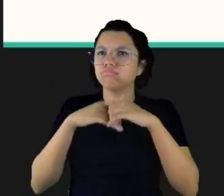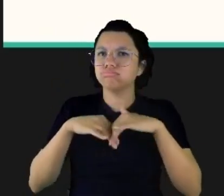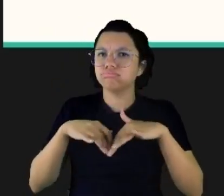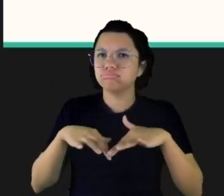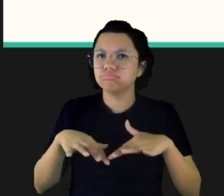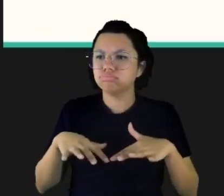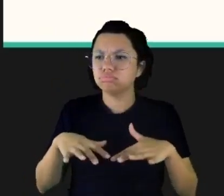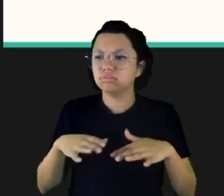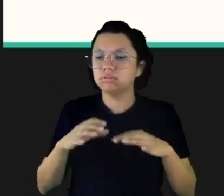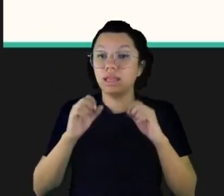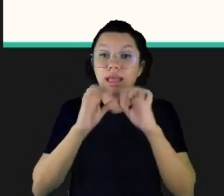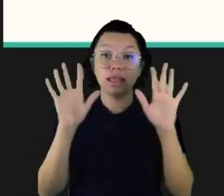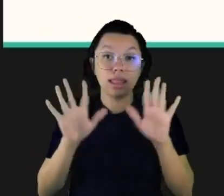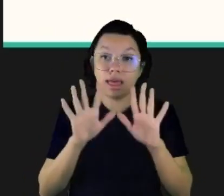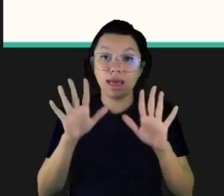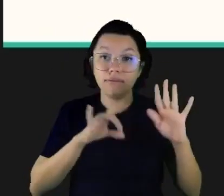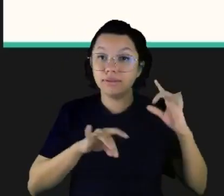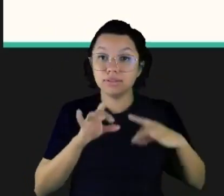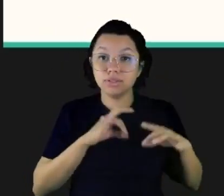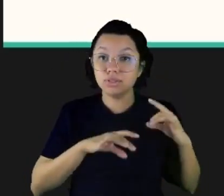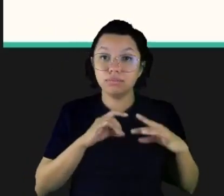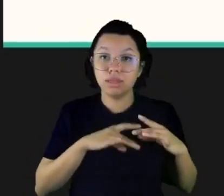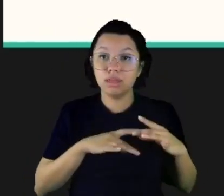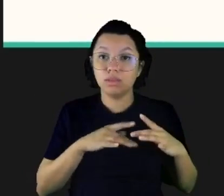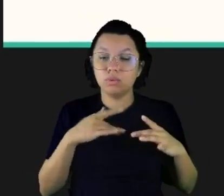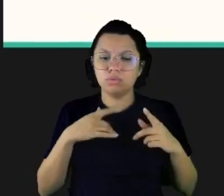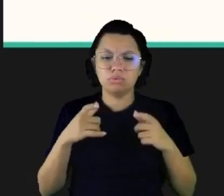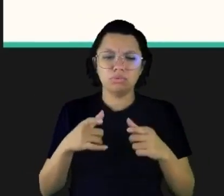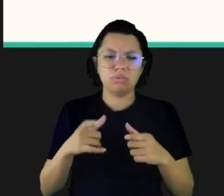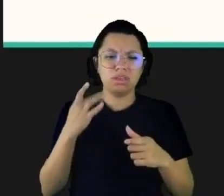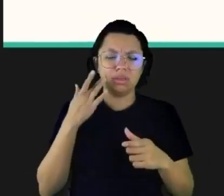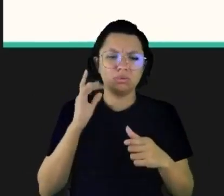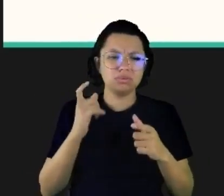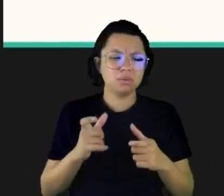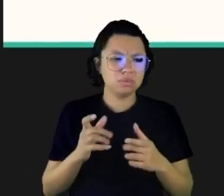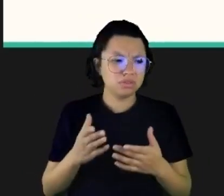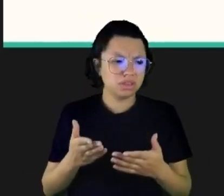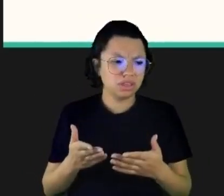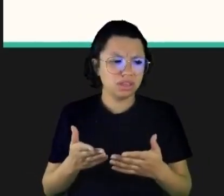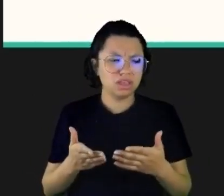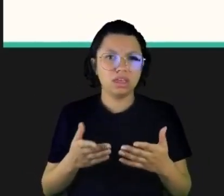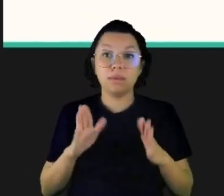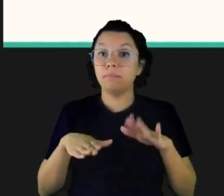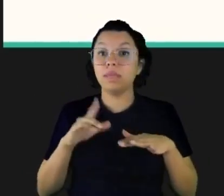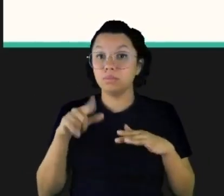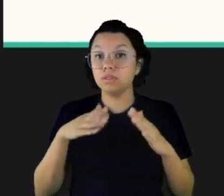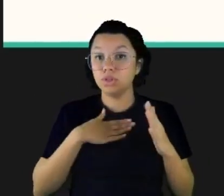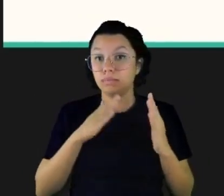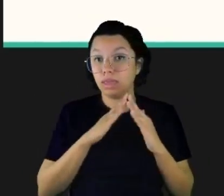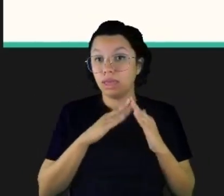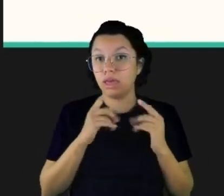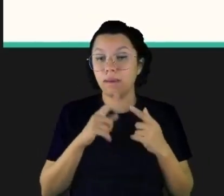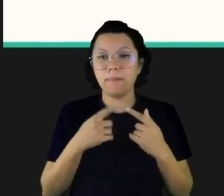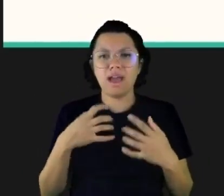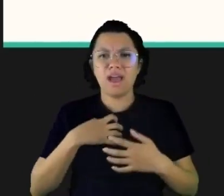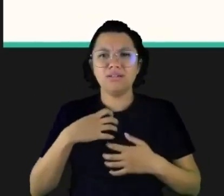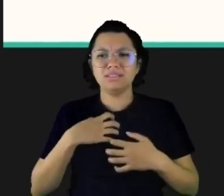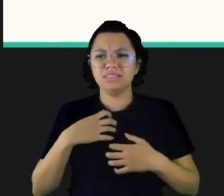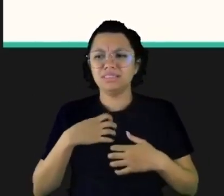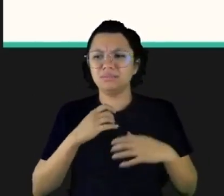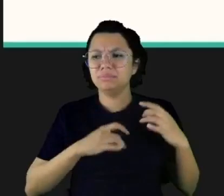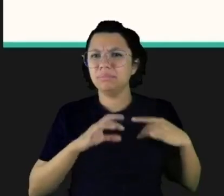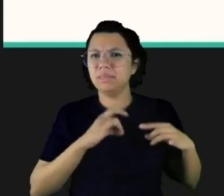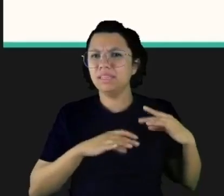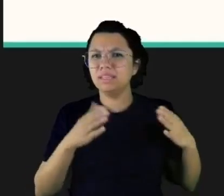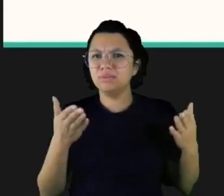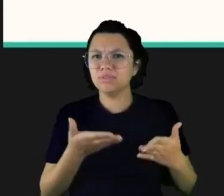que eles vão sentir medo. Eu estou num lugar que eu não sei onde é, mesmo que seja minha casa, mas eu sinto medo de estar nesse